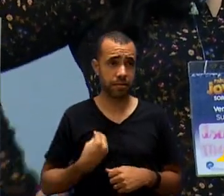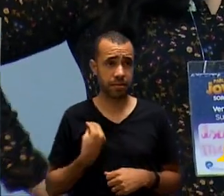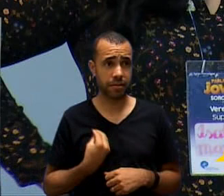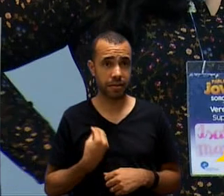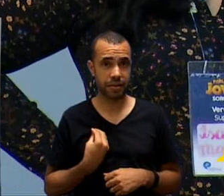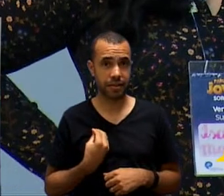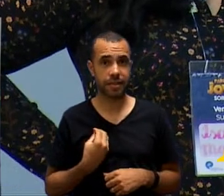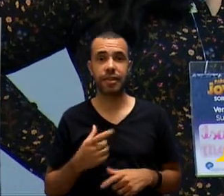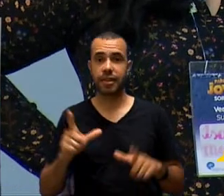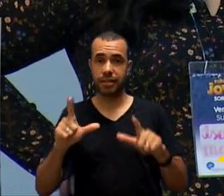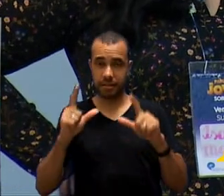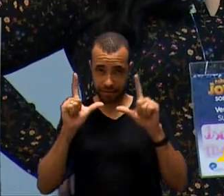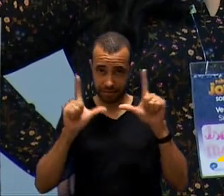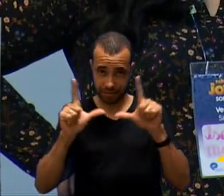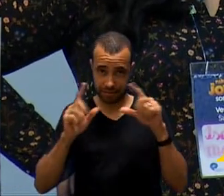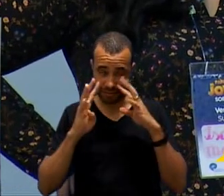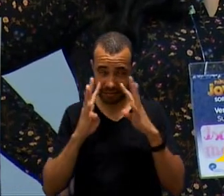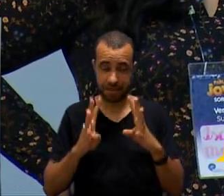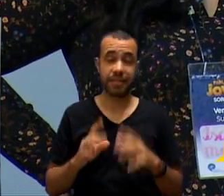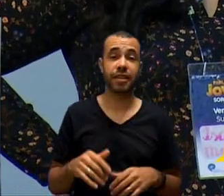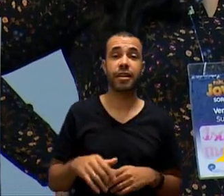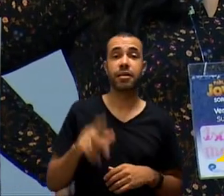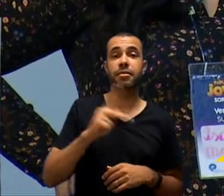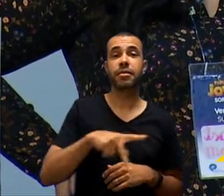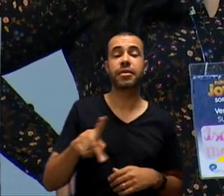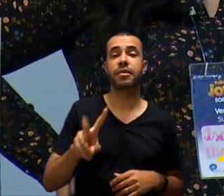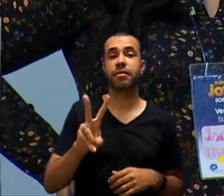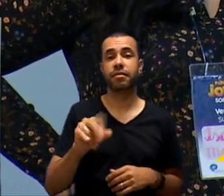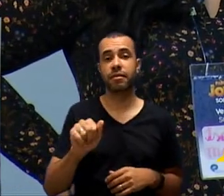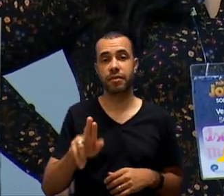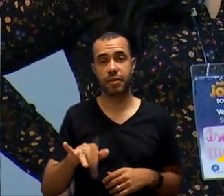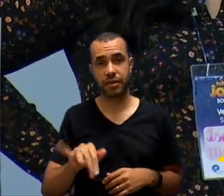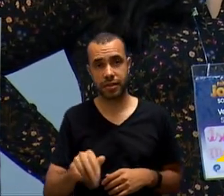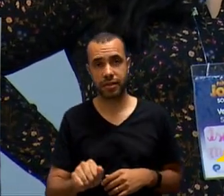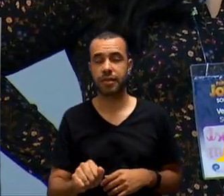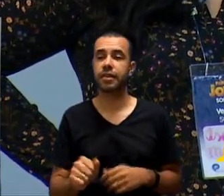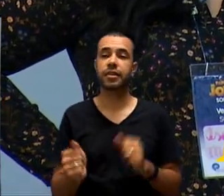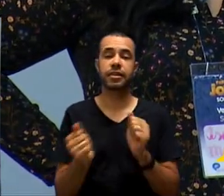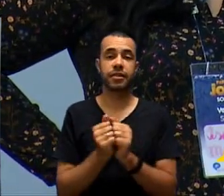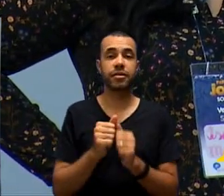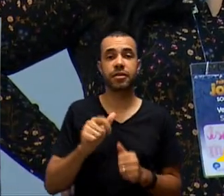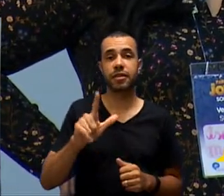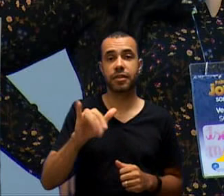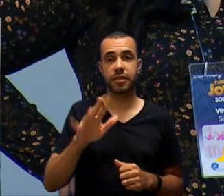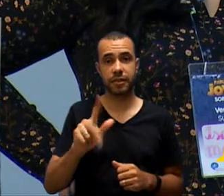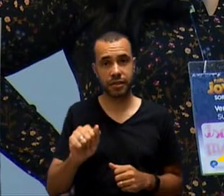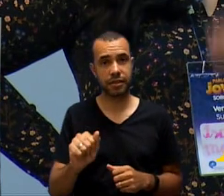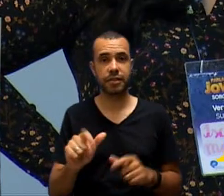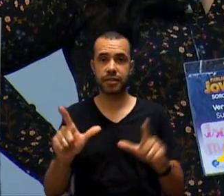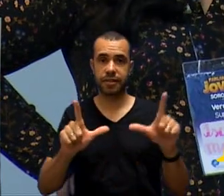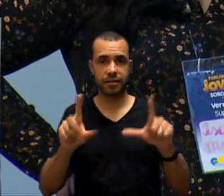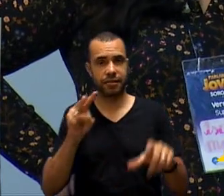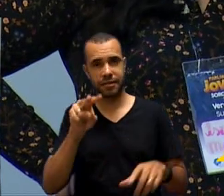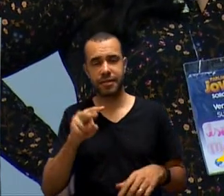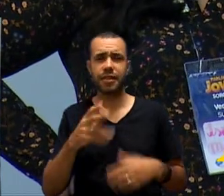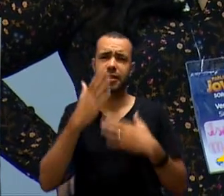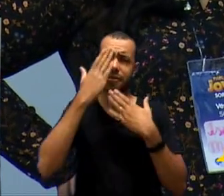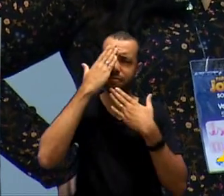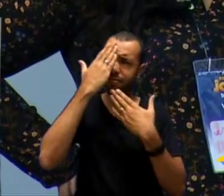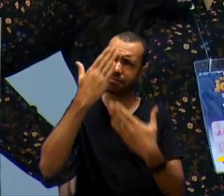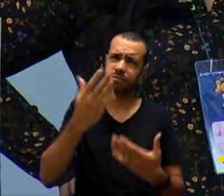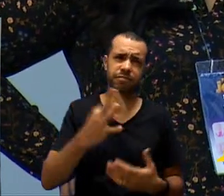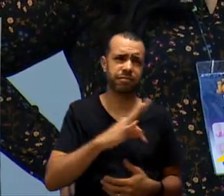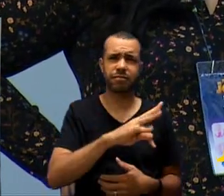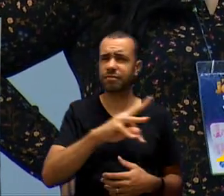tá vindo pela TV. A professora Vânia, que tá ali atrás. E a professora Lídia, que tá acompanhando a gente pela TV. É isso. Obrigado por